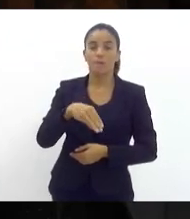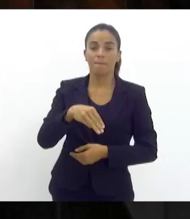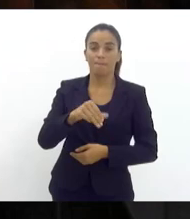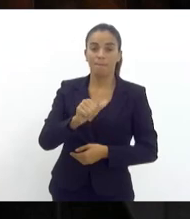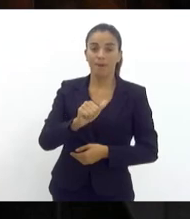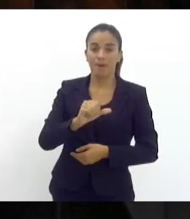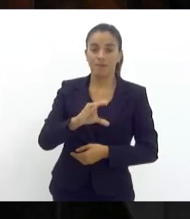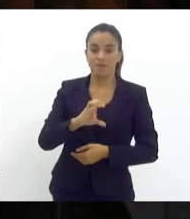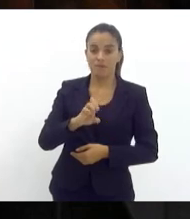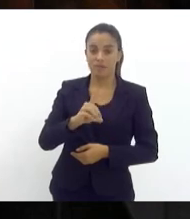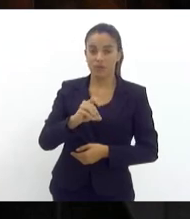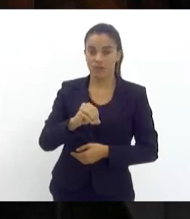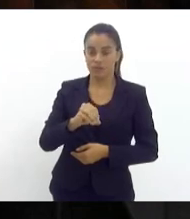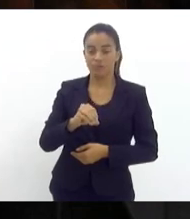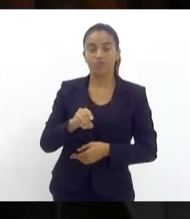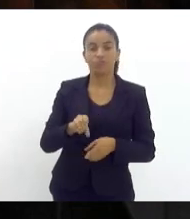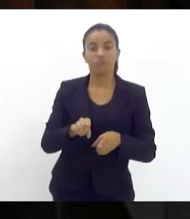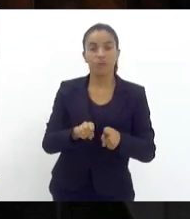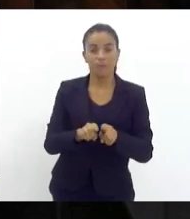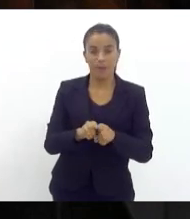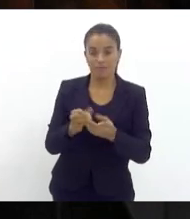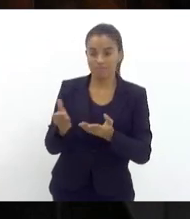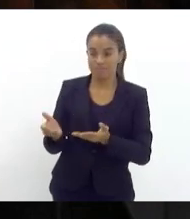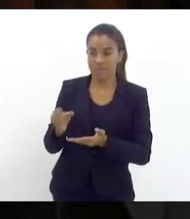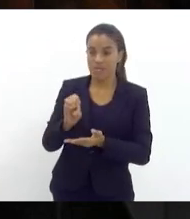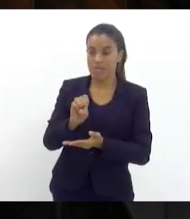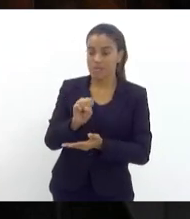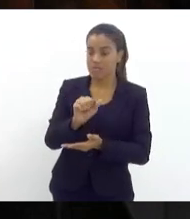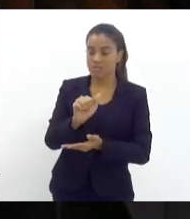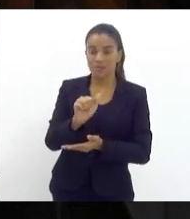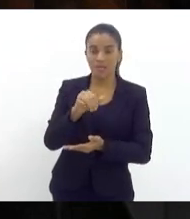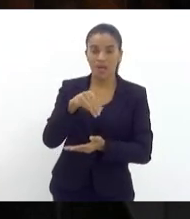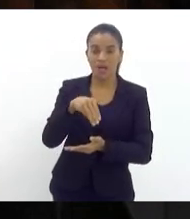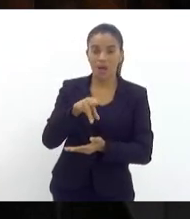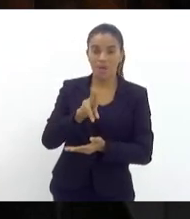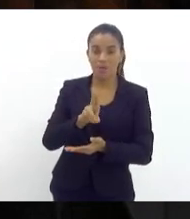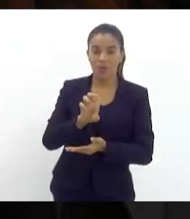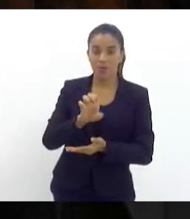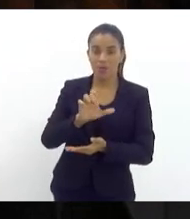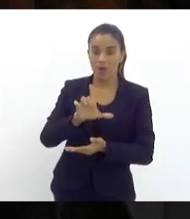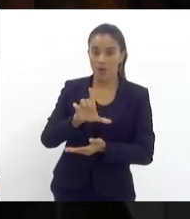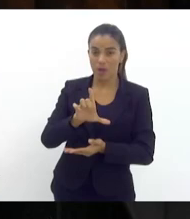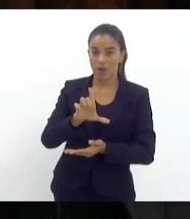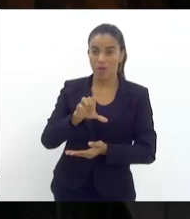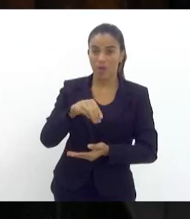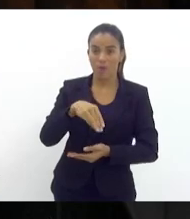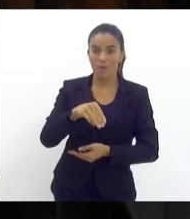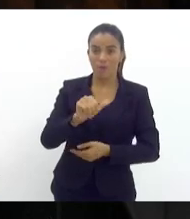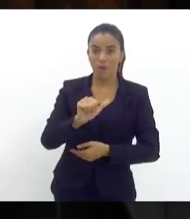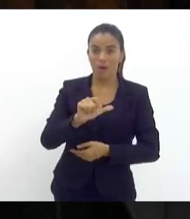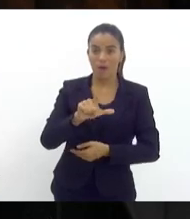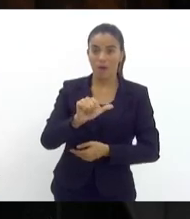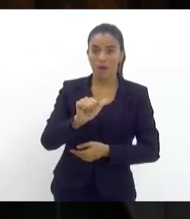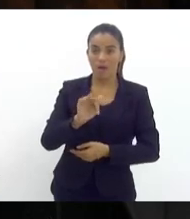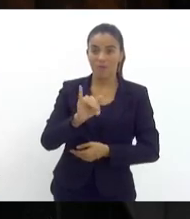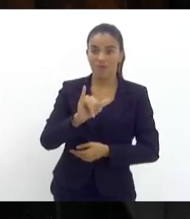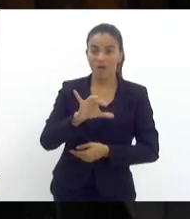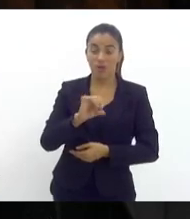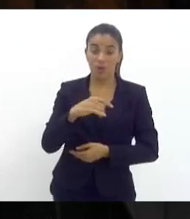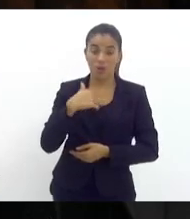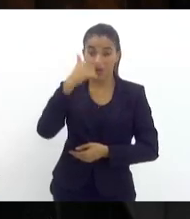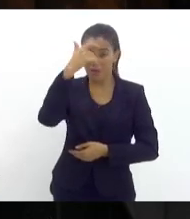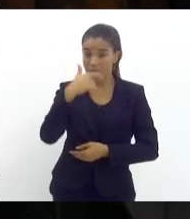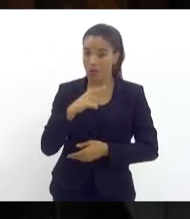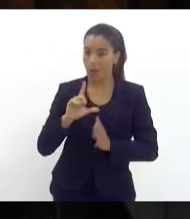Deputado Ratinho Eu sou um homem observador Eu me atrasei